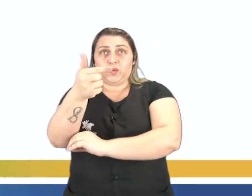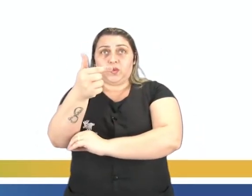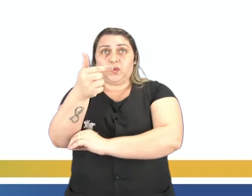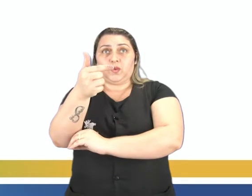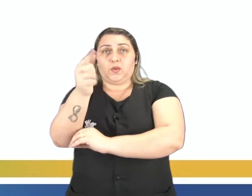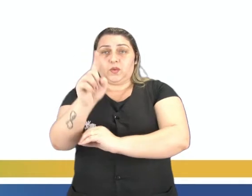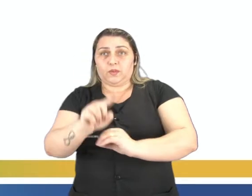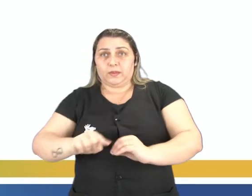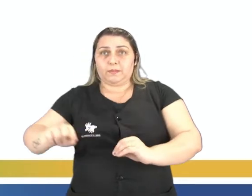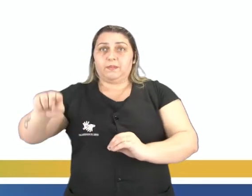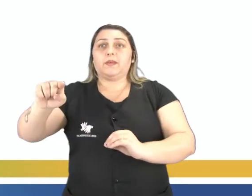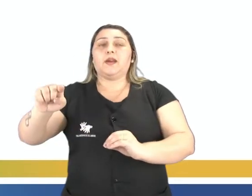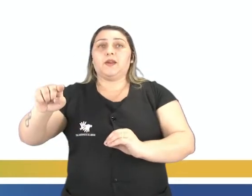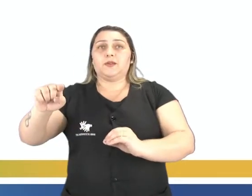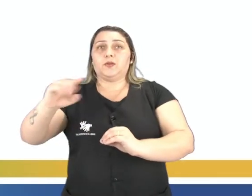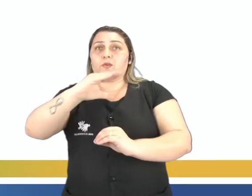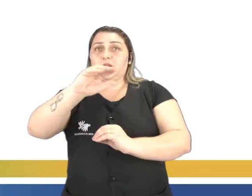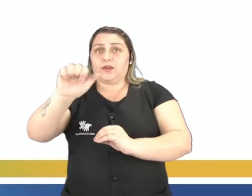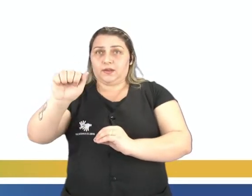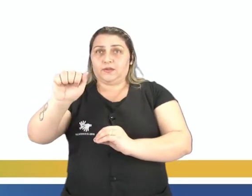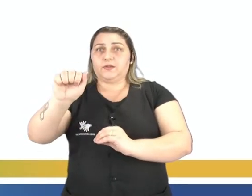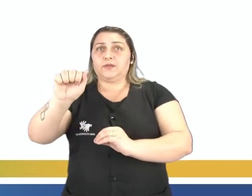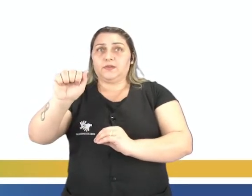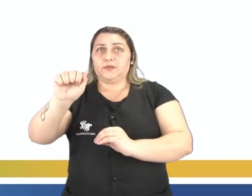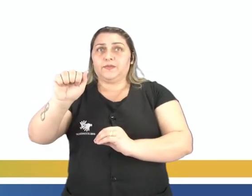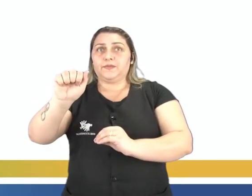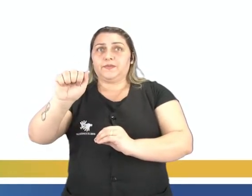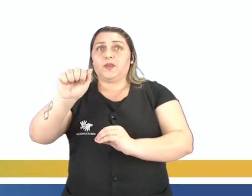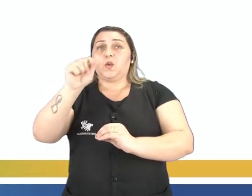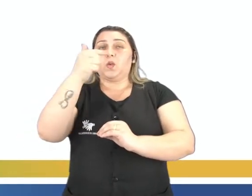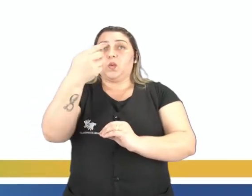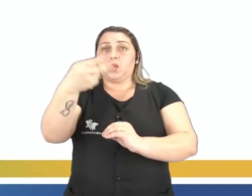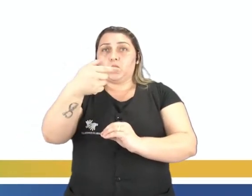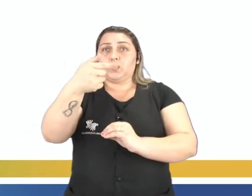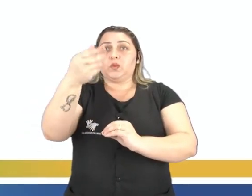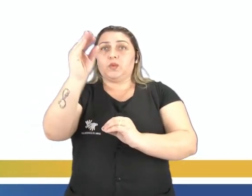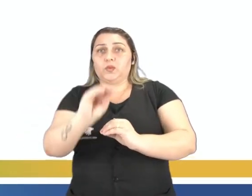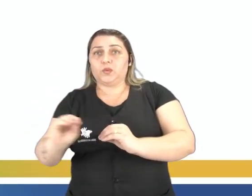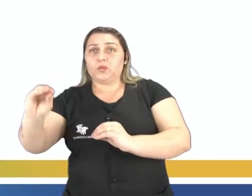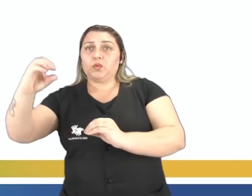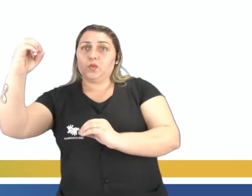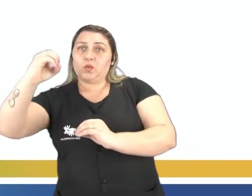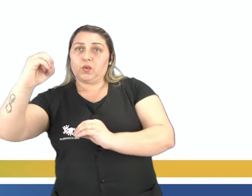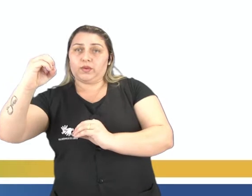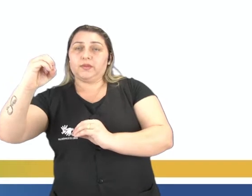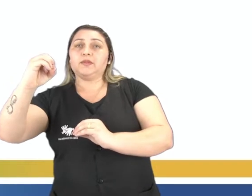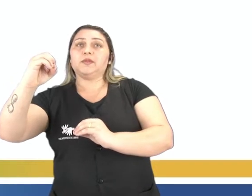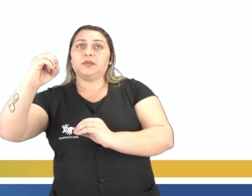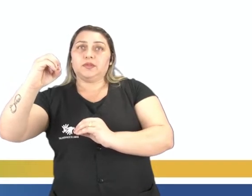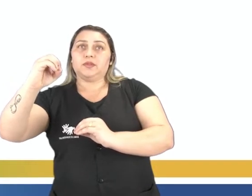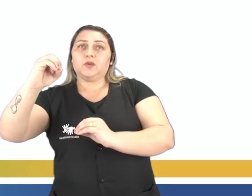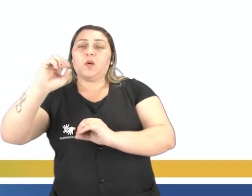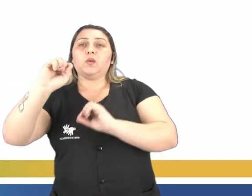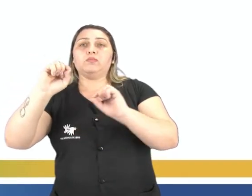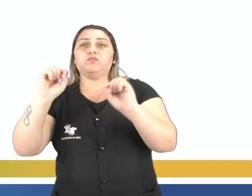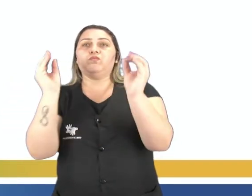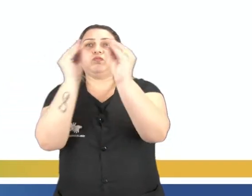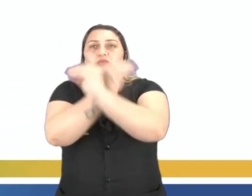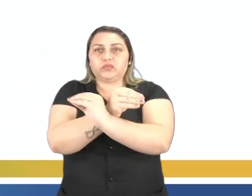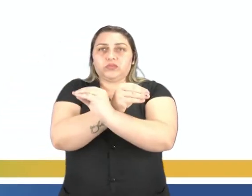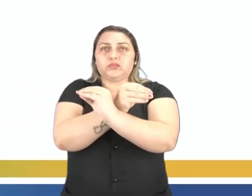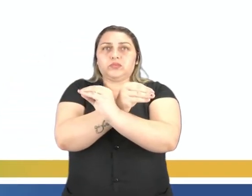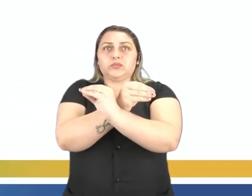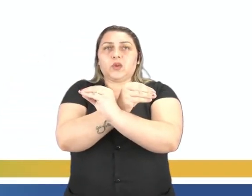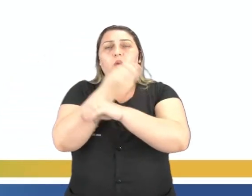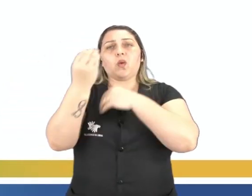o índice do cálcio, o 2 do cálcio vem para o índice do oxigênio. E o que a gente observa